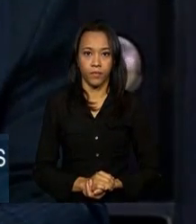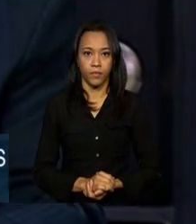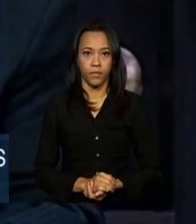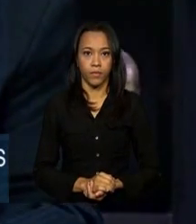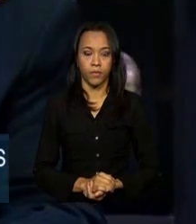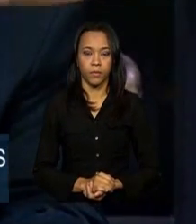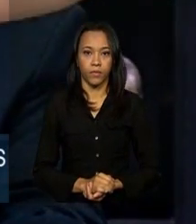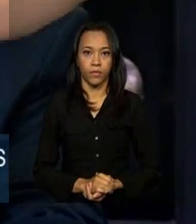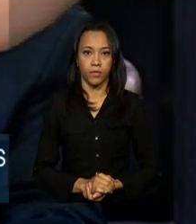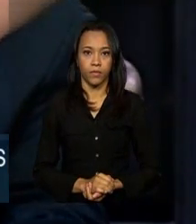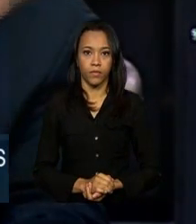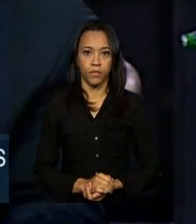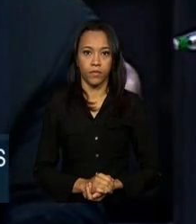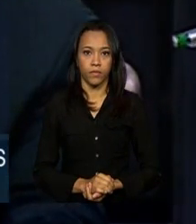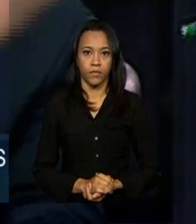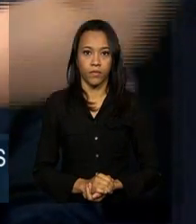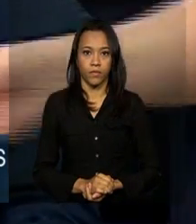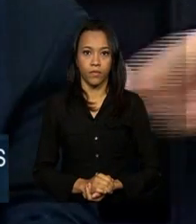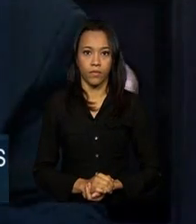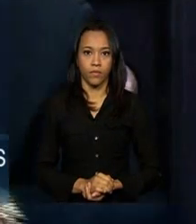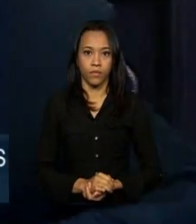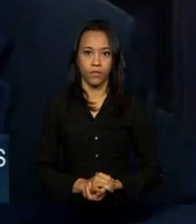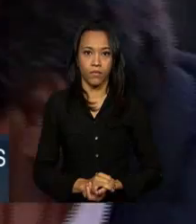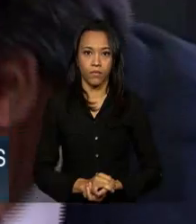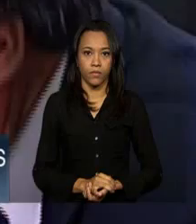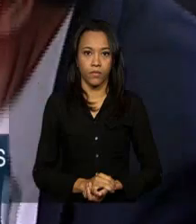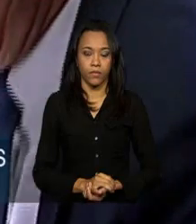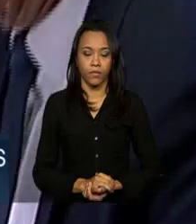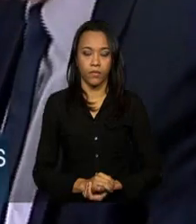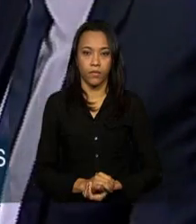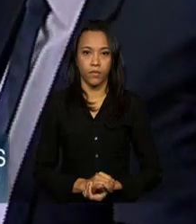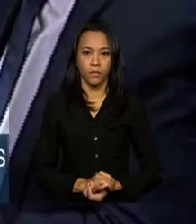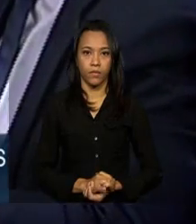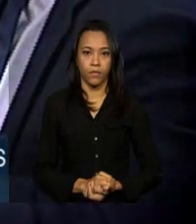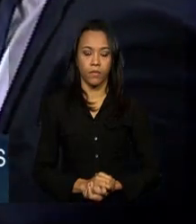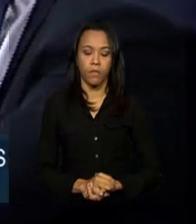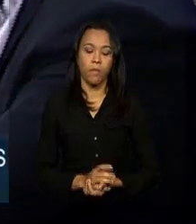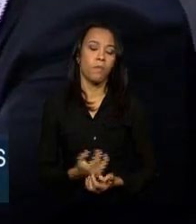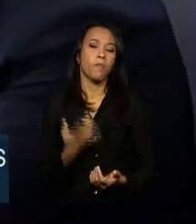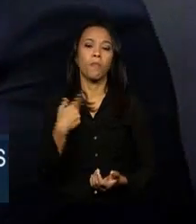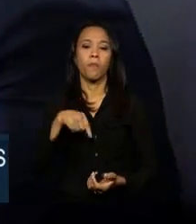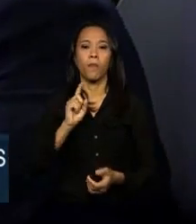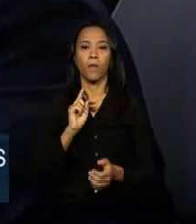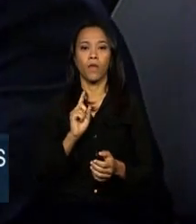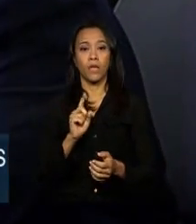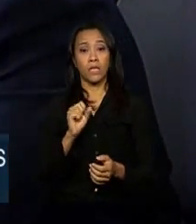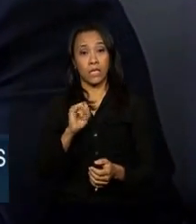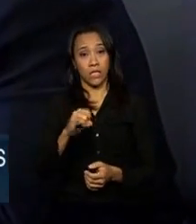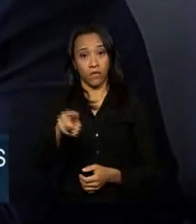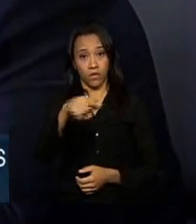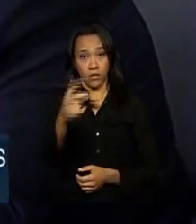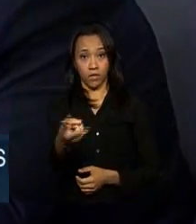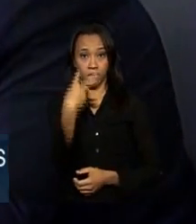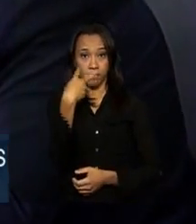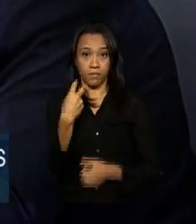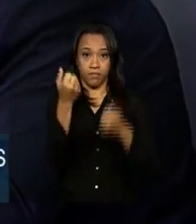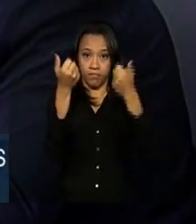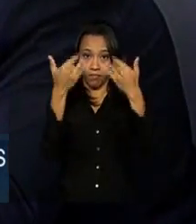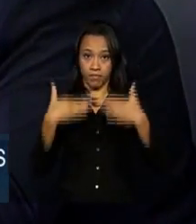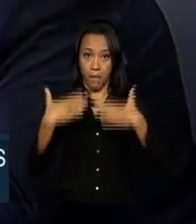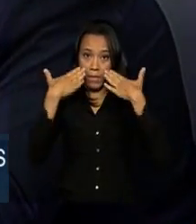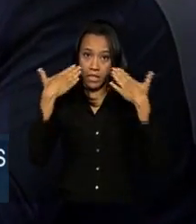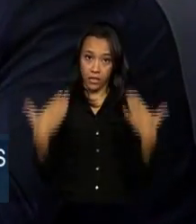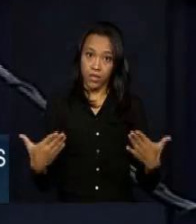investimentos não sei ah tá eh se vocês prestar atenção na apresentação que o ministro fez quando